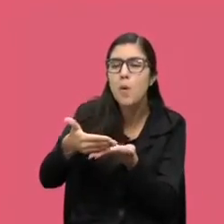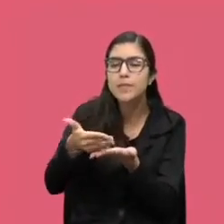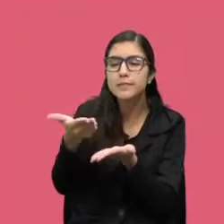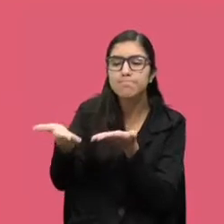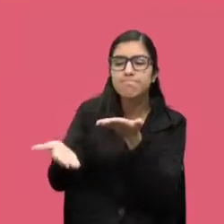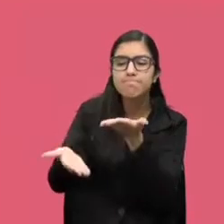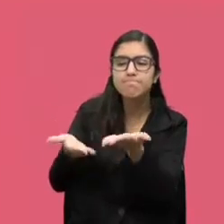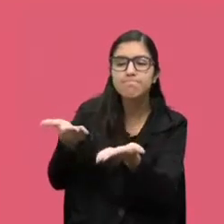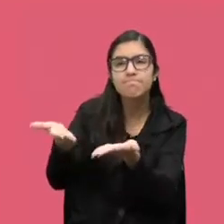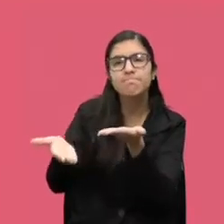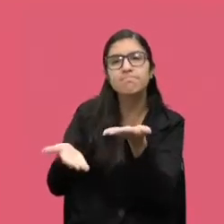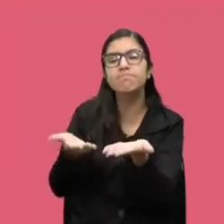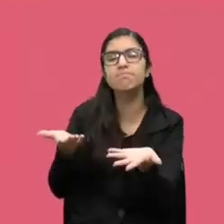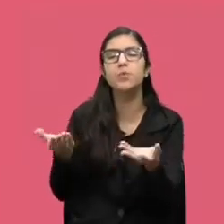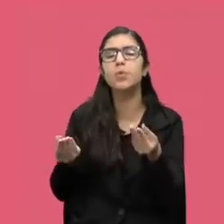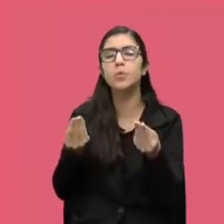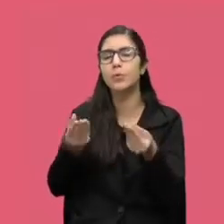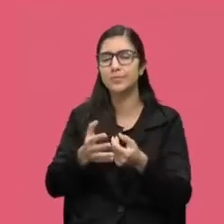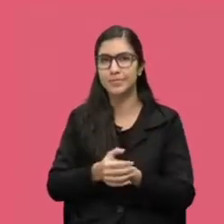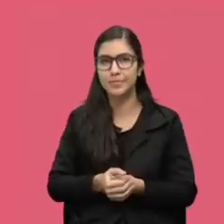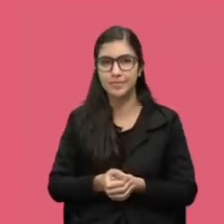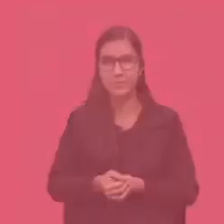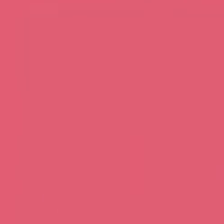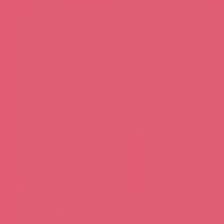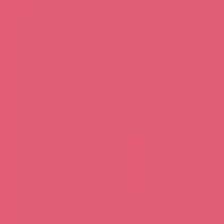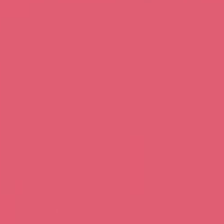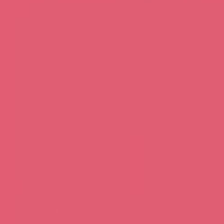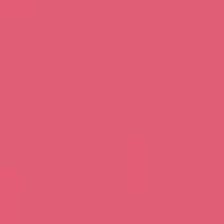início a esse atendimento?